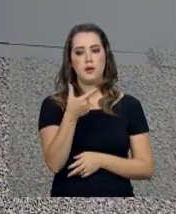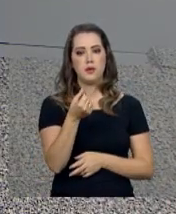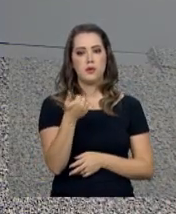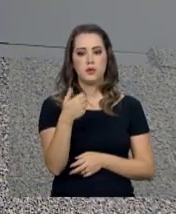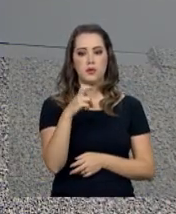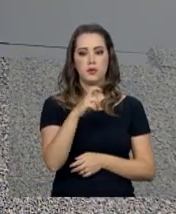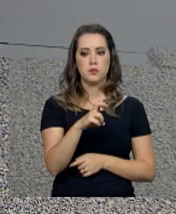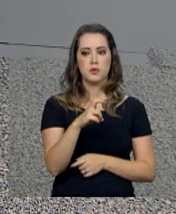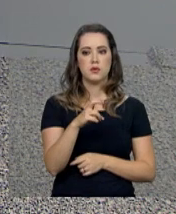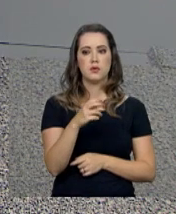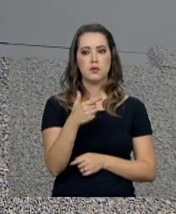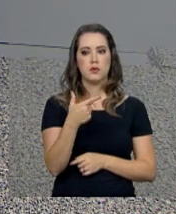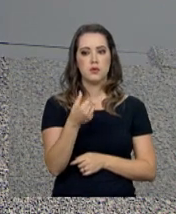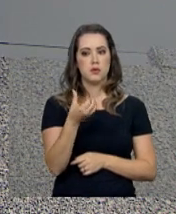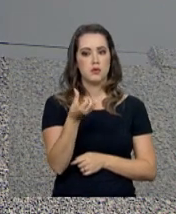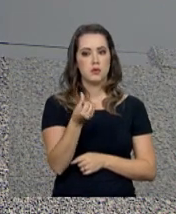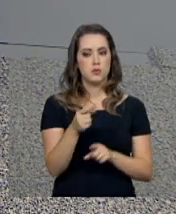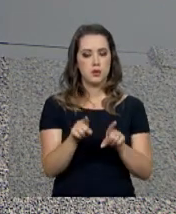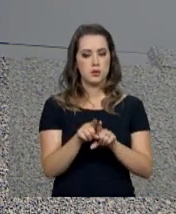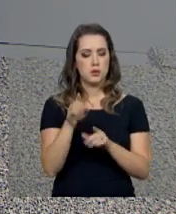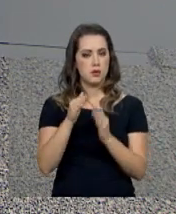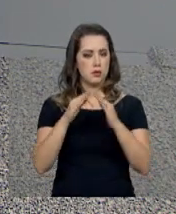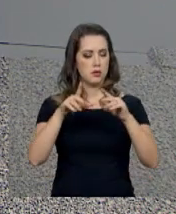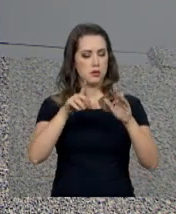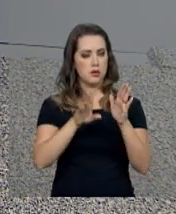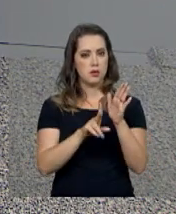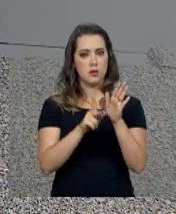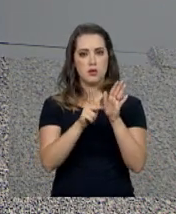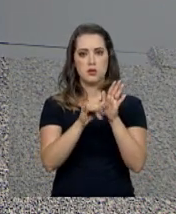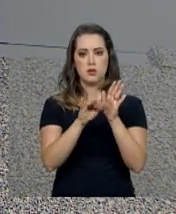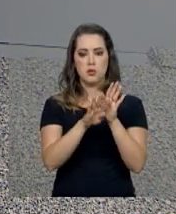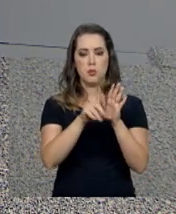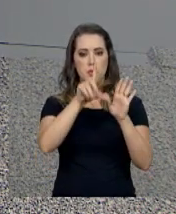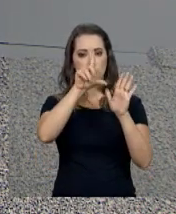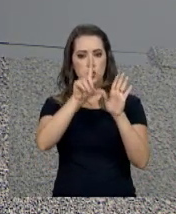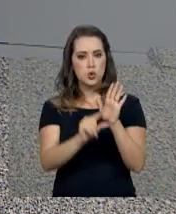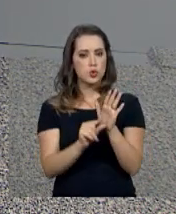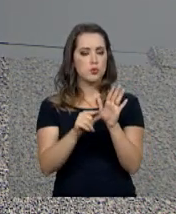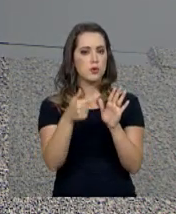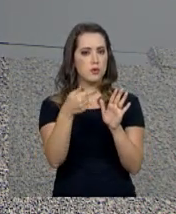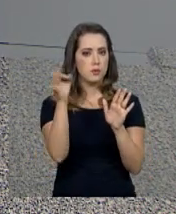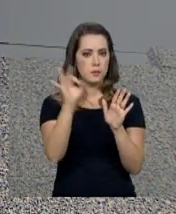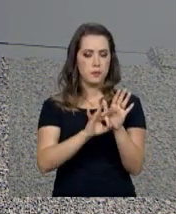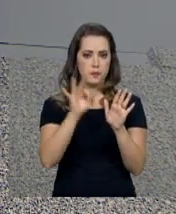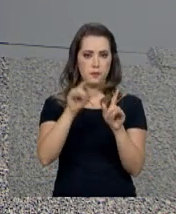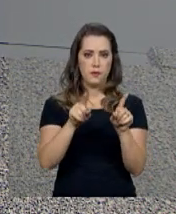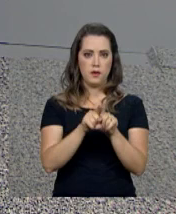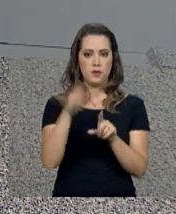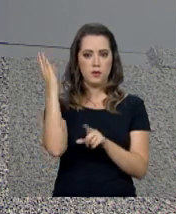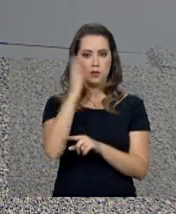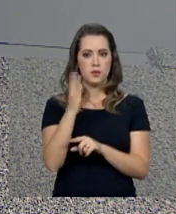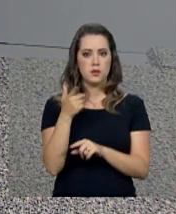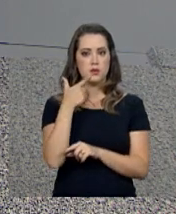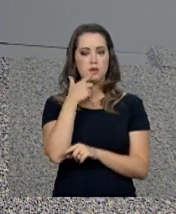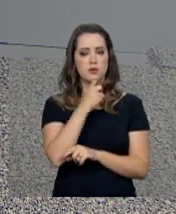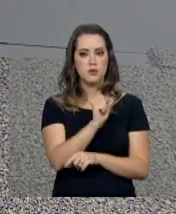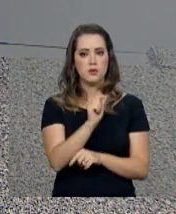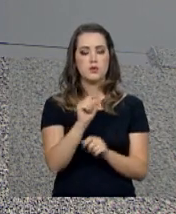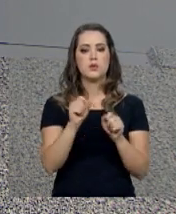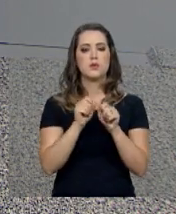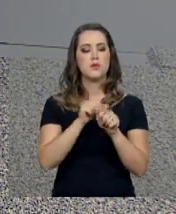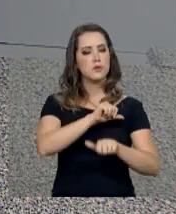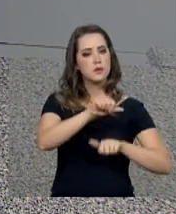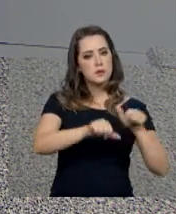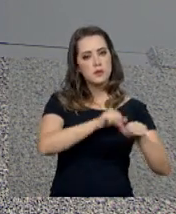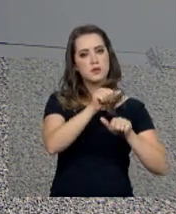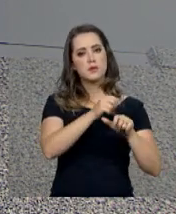pib do brasil caiu mais 7% então o presidente michel temer apontou como o brasil conseguiu fazer essa recuperação